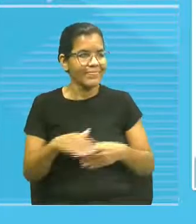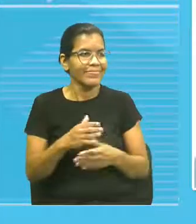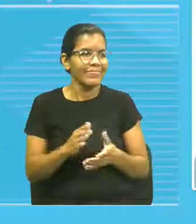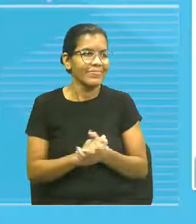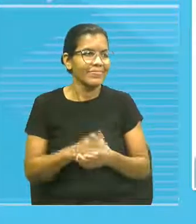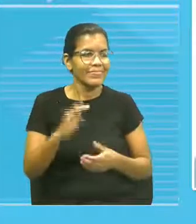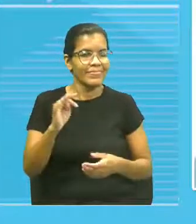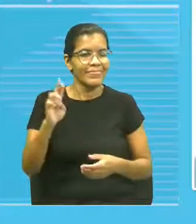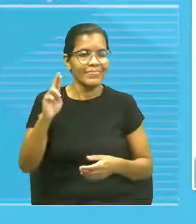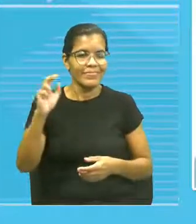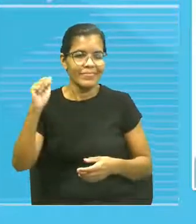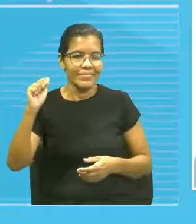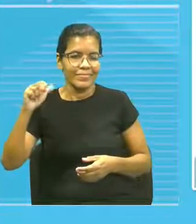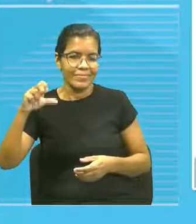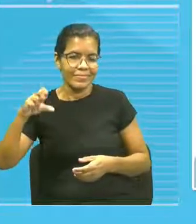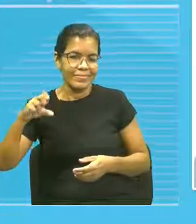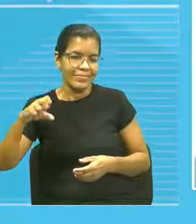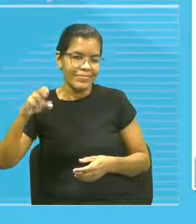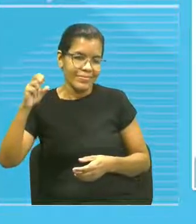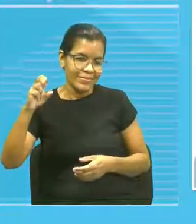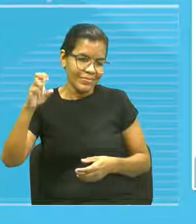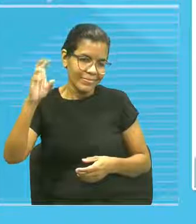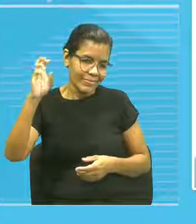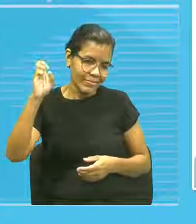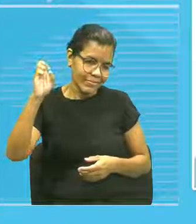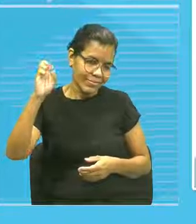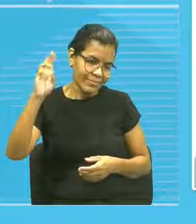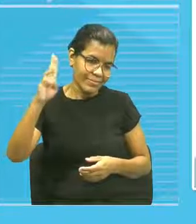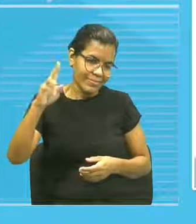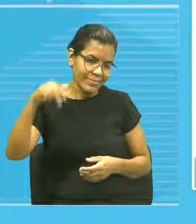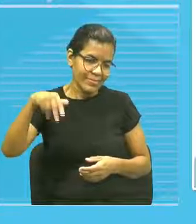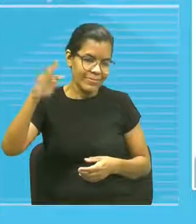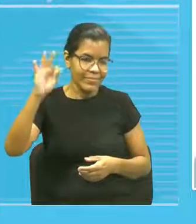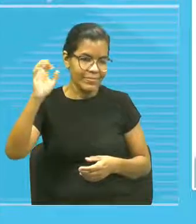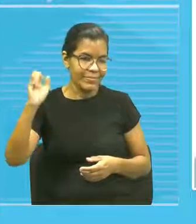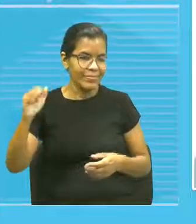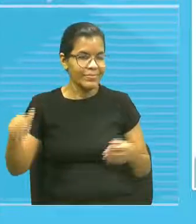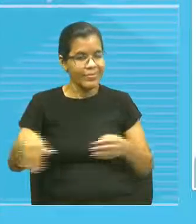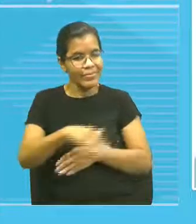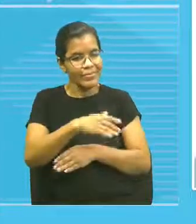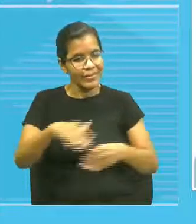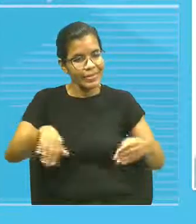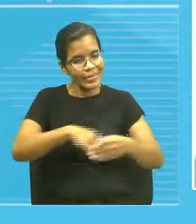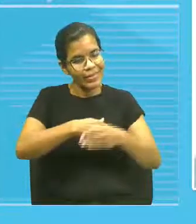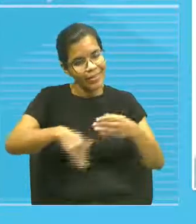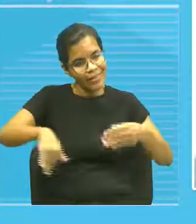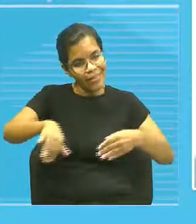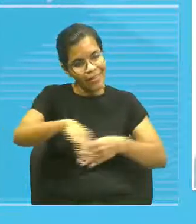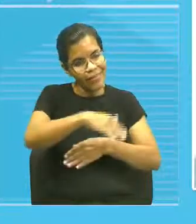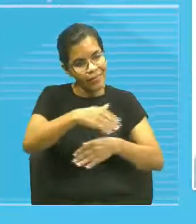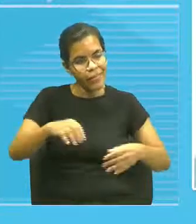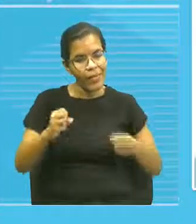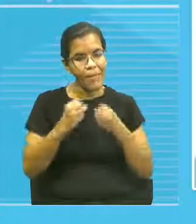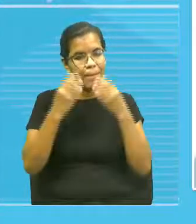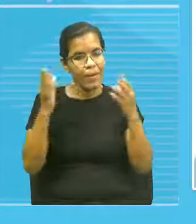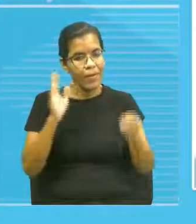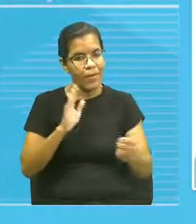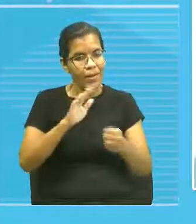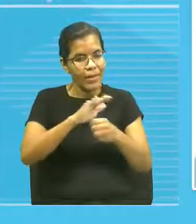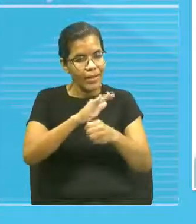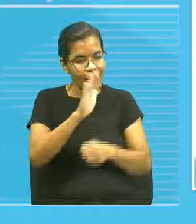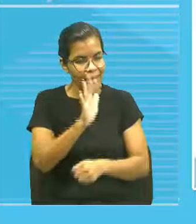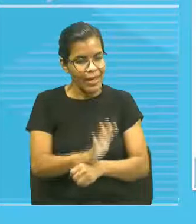transeunte transita na rua, tá? As pessoas, esse público é assim. Boa tarde,